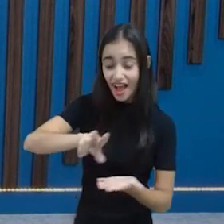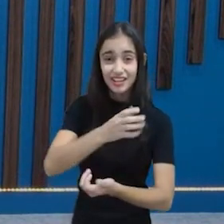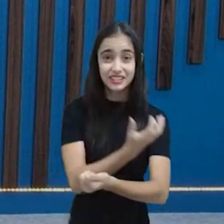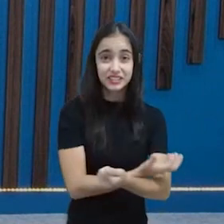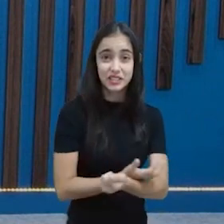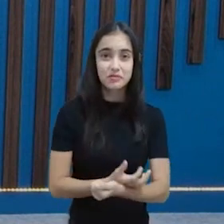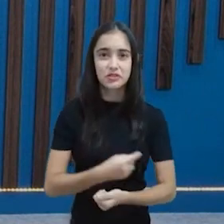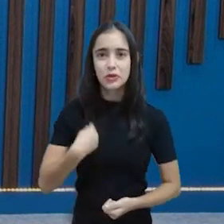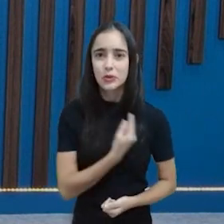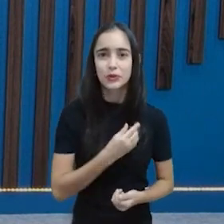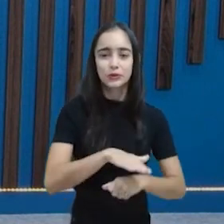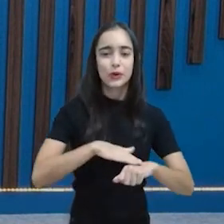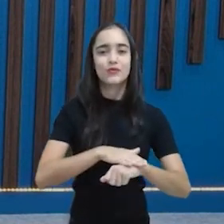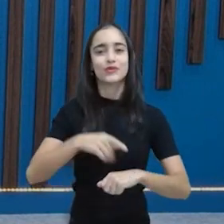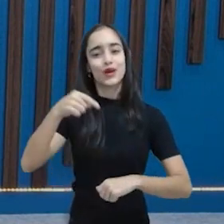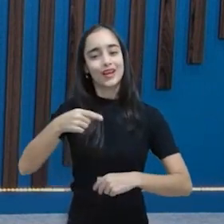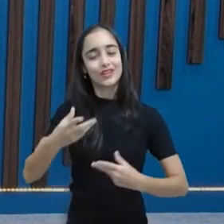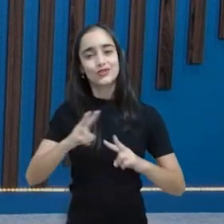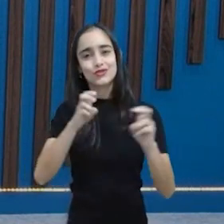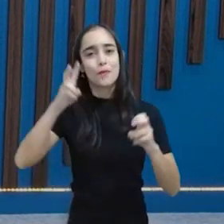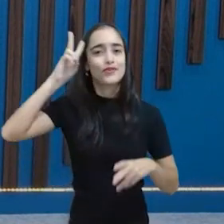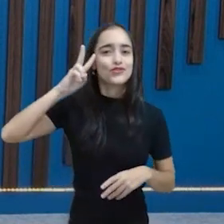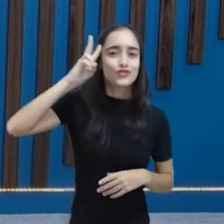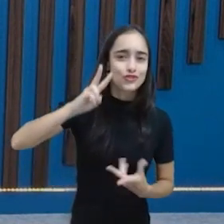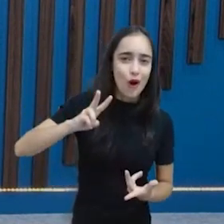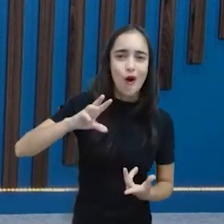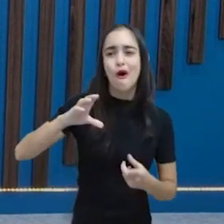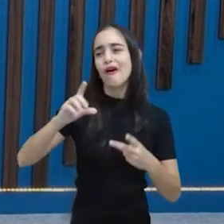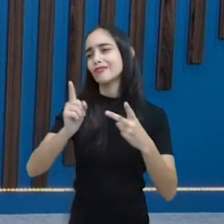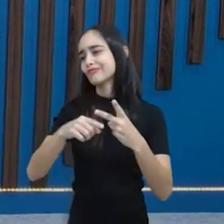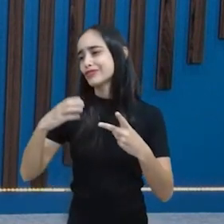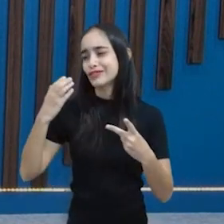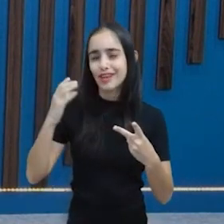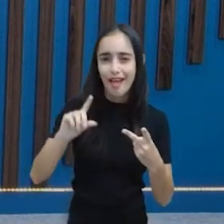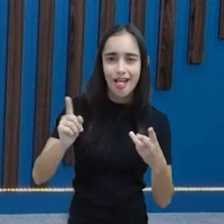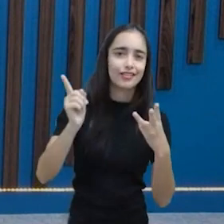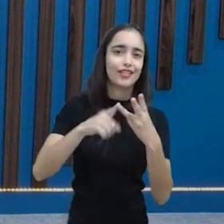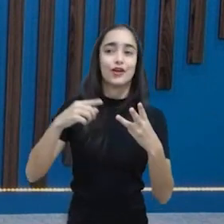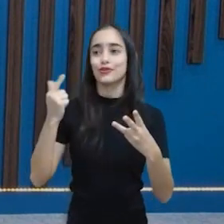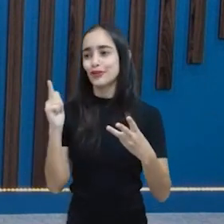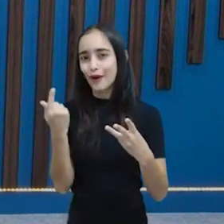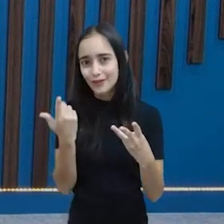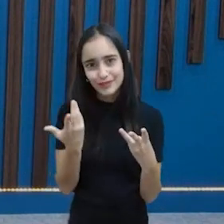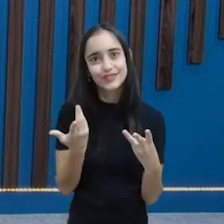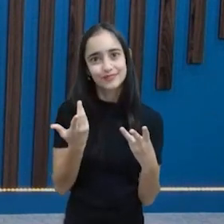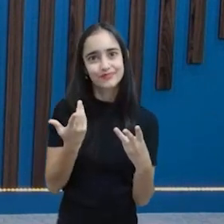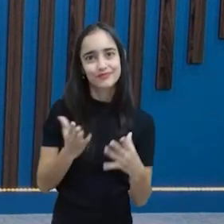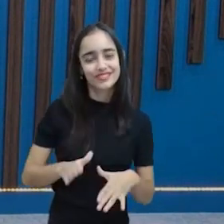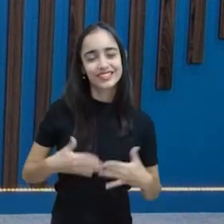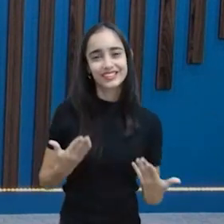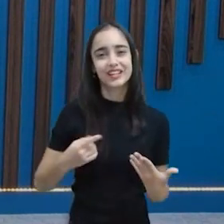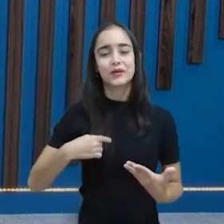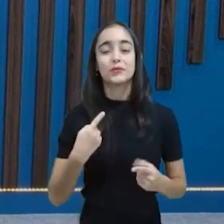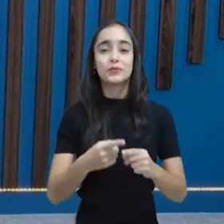de história, a gente falou aqui de ciências, geografia. Né? Geografia, exatamente. Porque ela tem